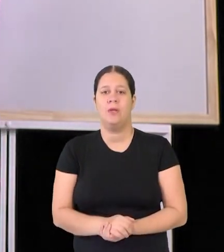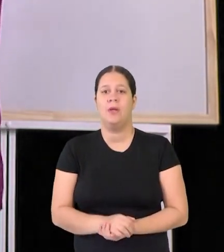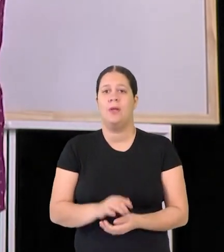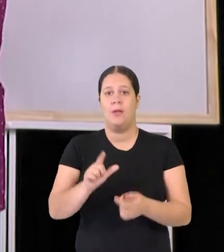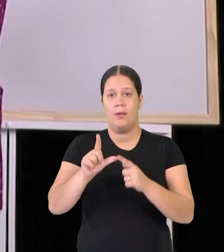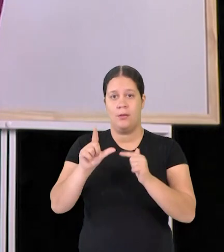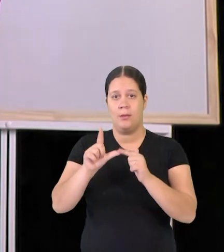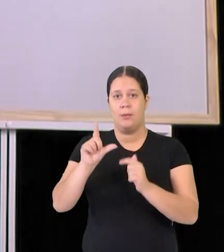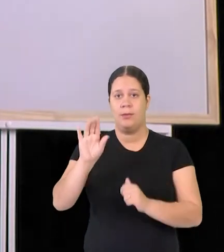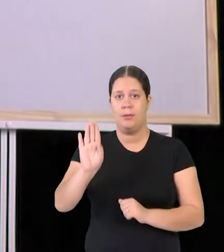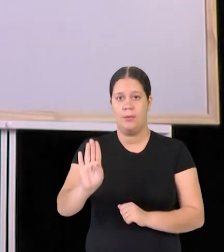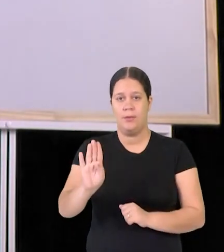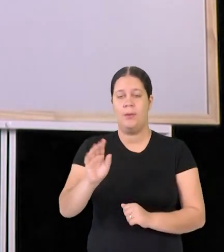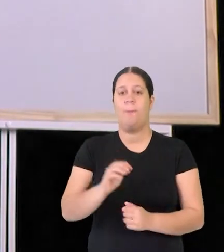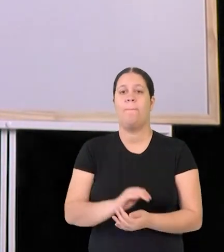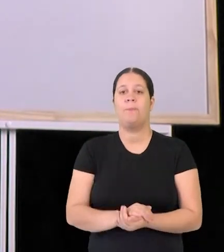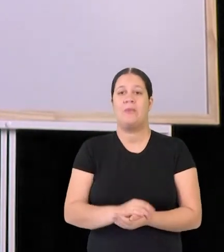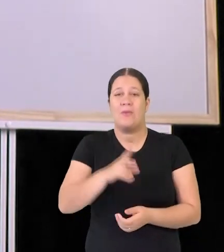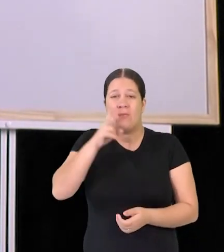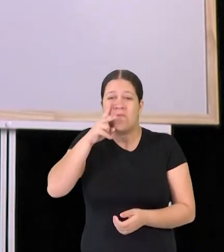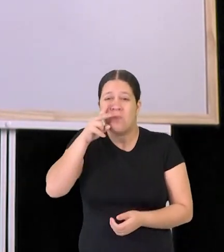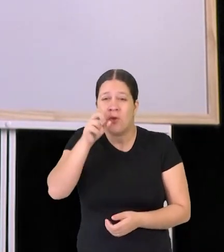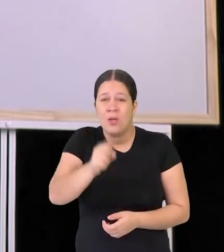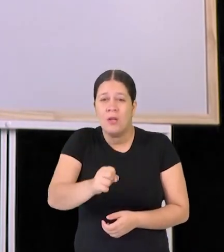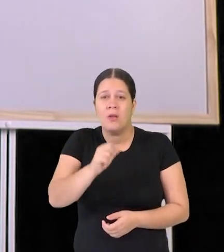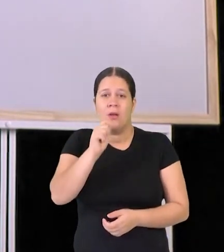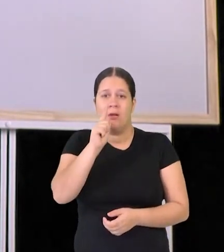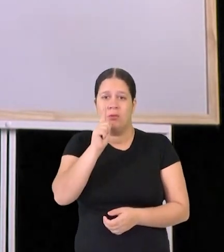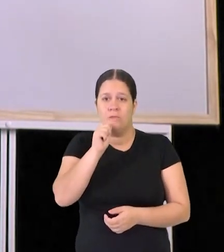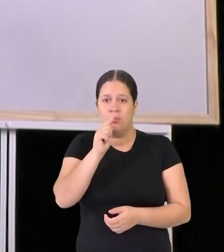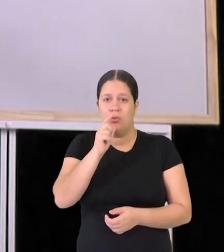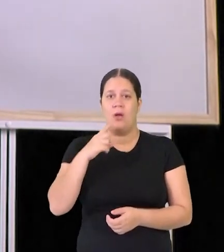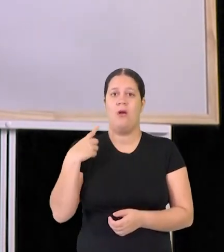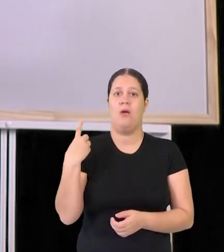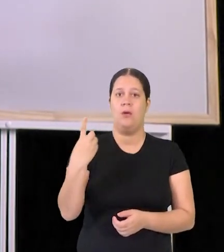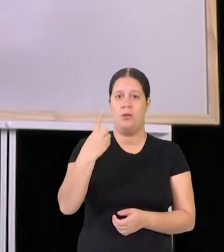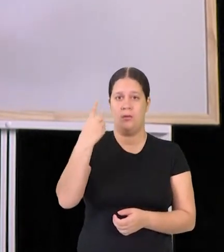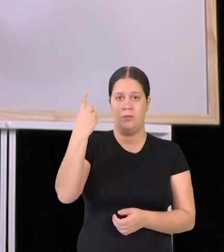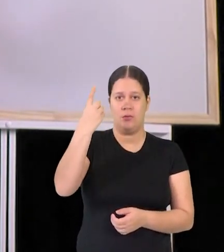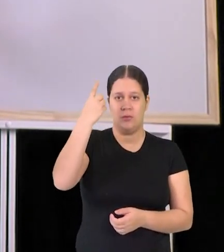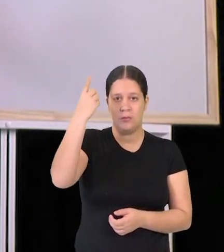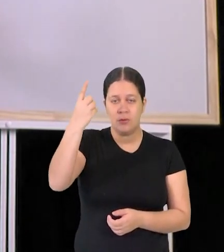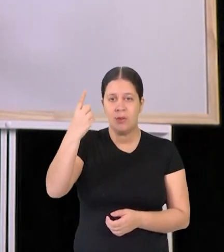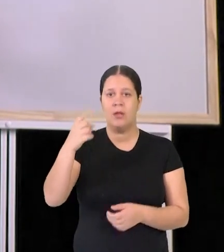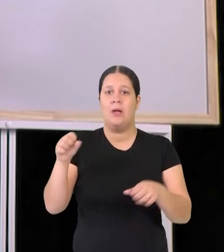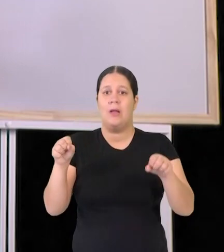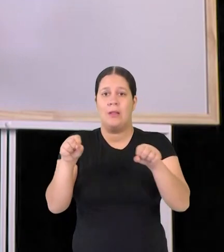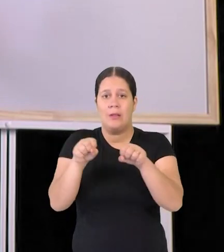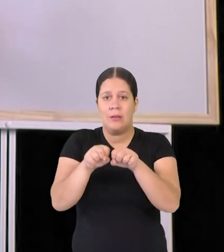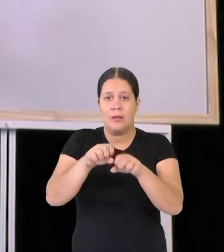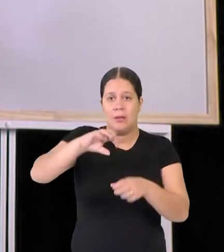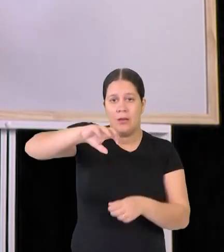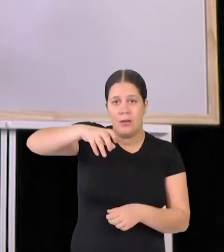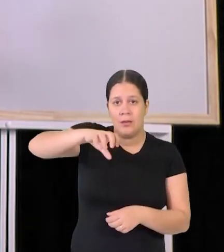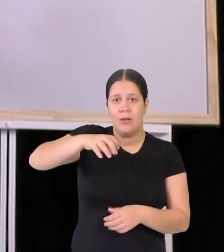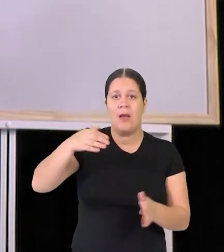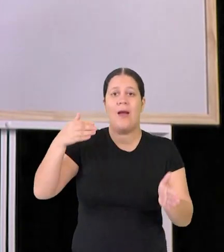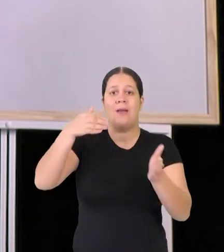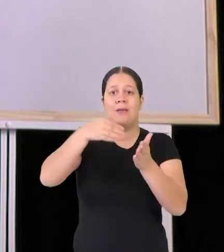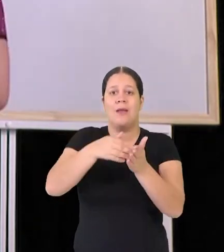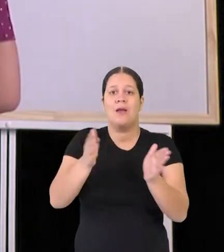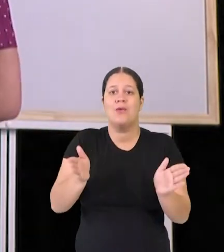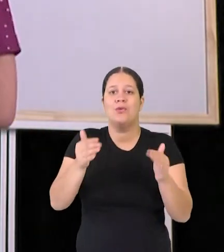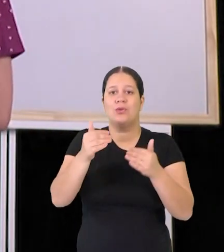Letra B. A pressão, nesse caso, depende da altura partindo da torneira até a